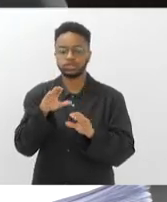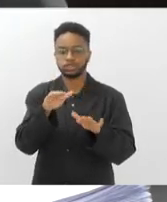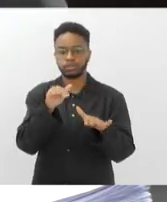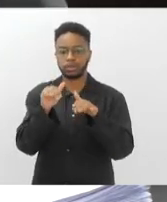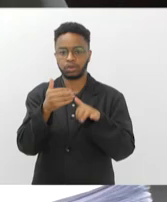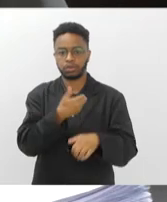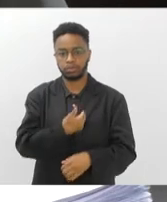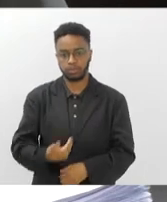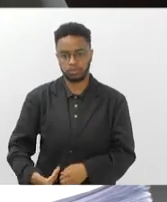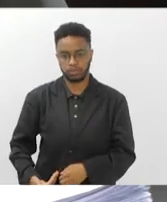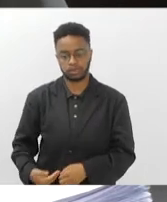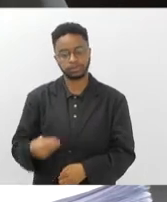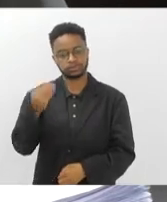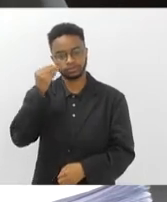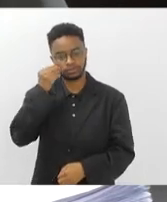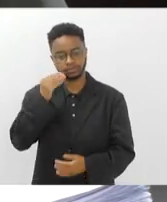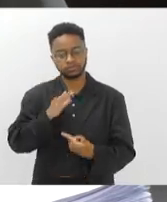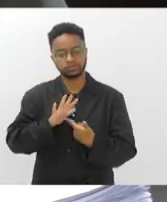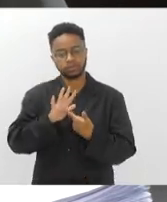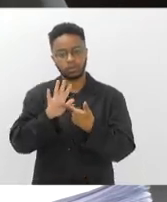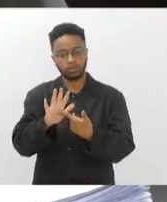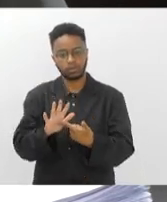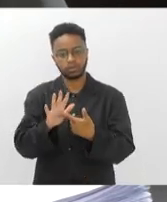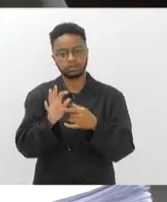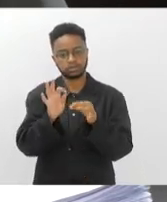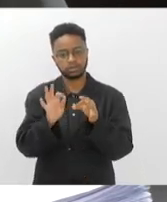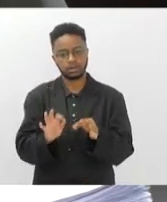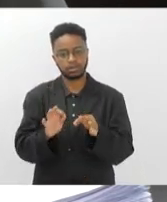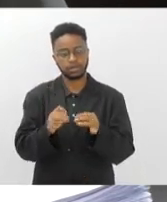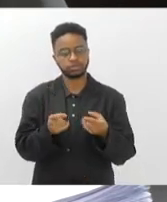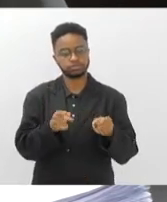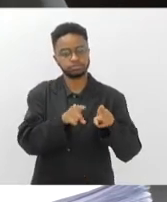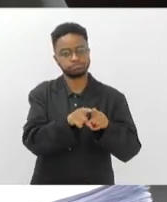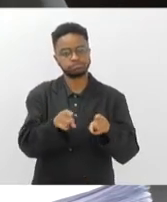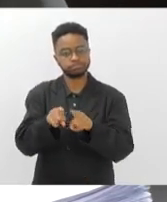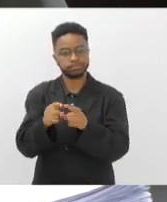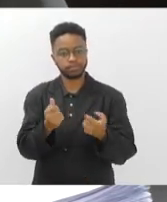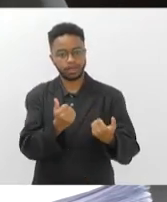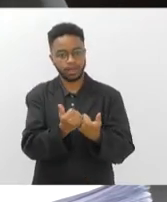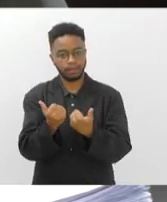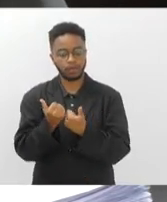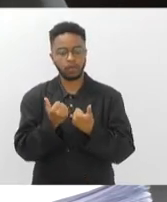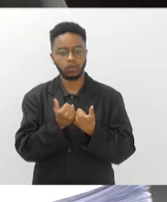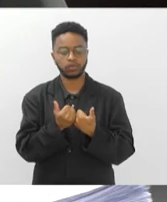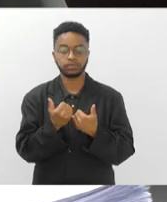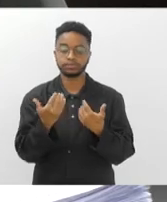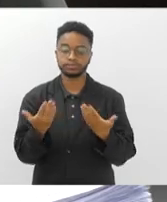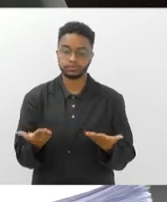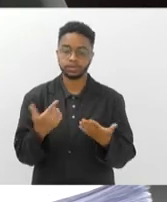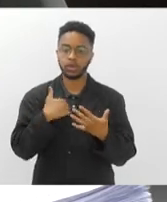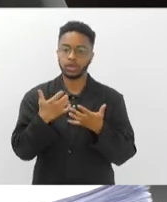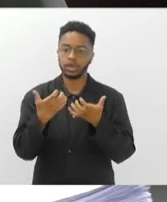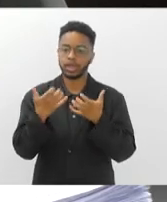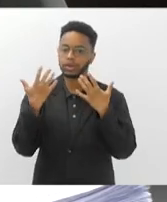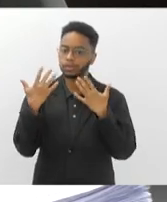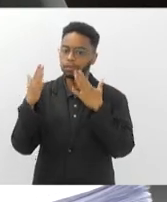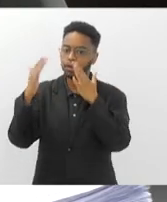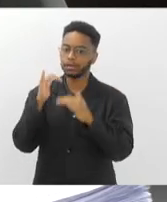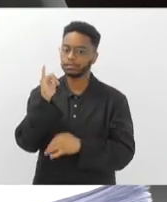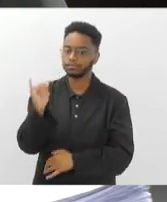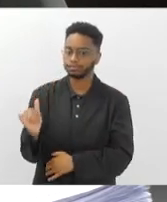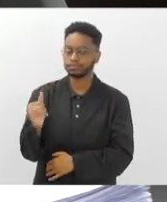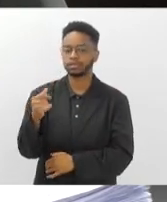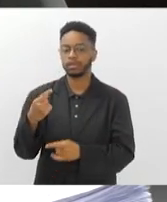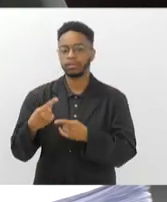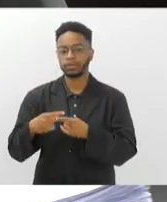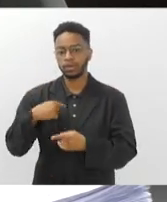que sejam firmadas, inclusive, essas cooperações. Então, né, eu queria só parabenizar, porque eu acho que